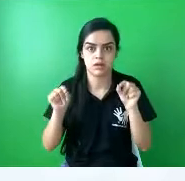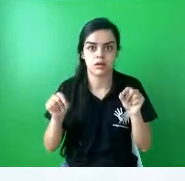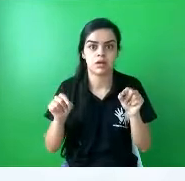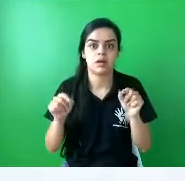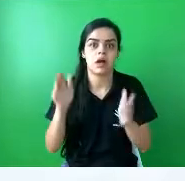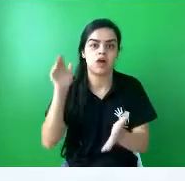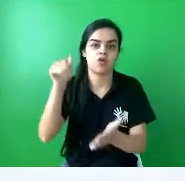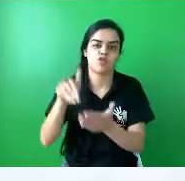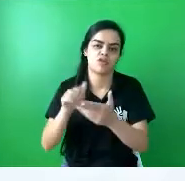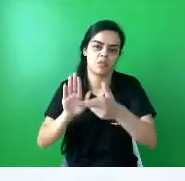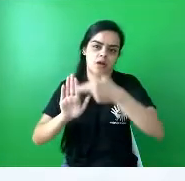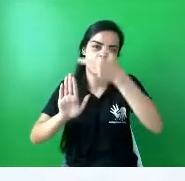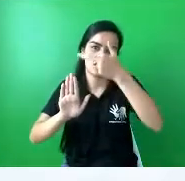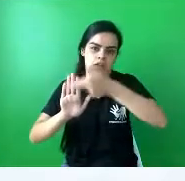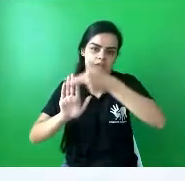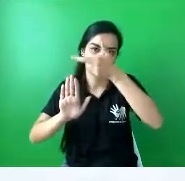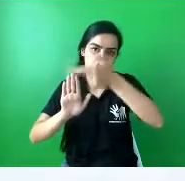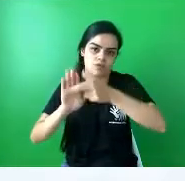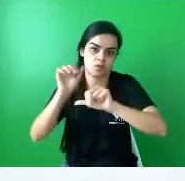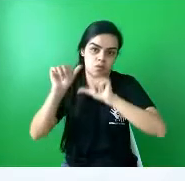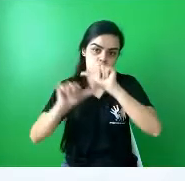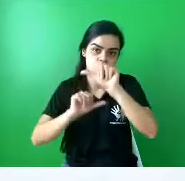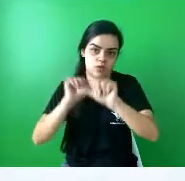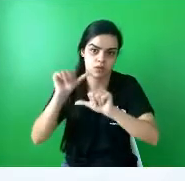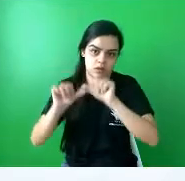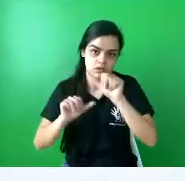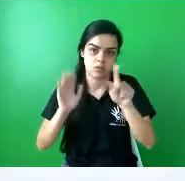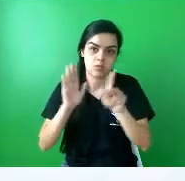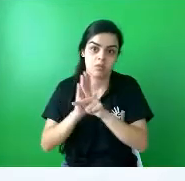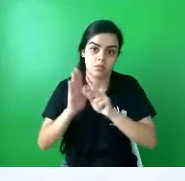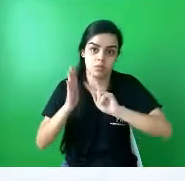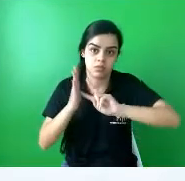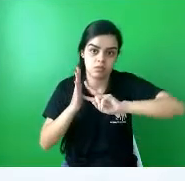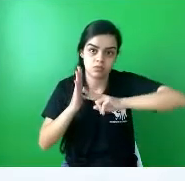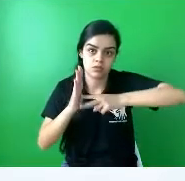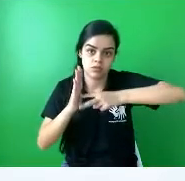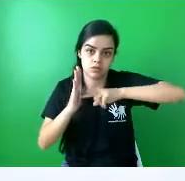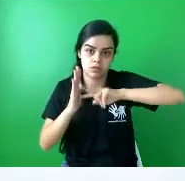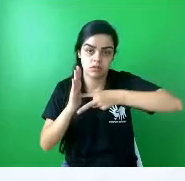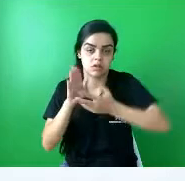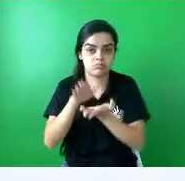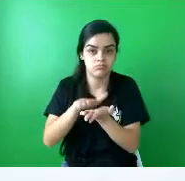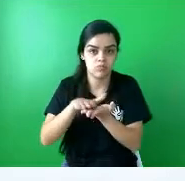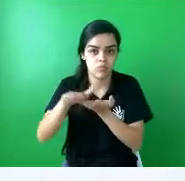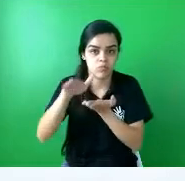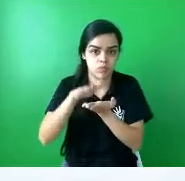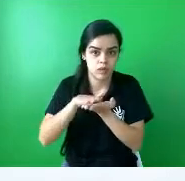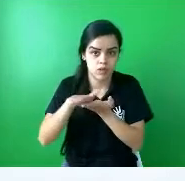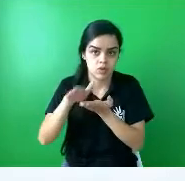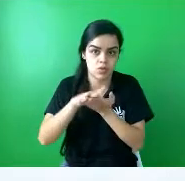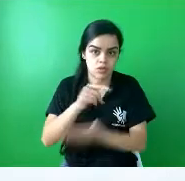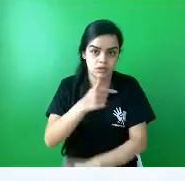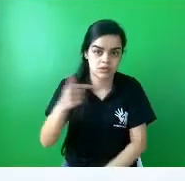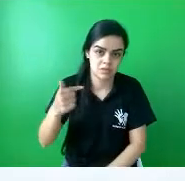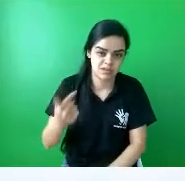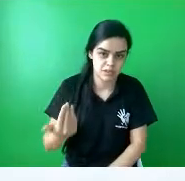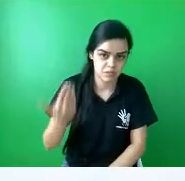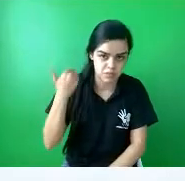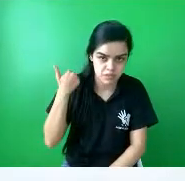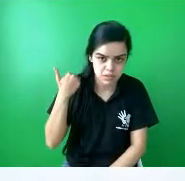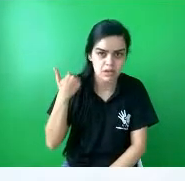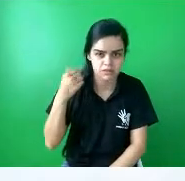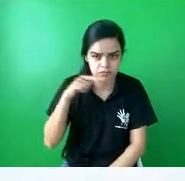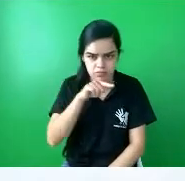última resolução, a atualização de uso que o sindicato emitiu, postou na semana passada. Vocês